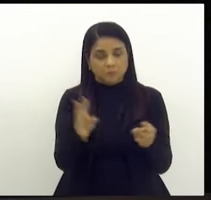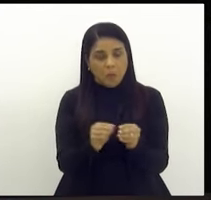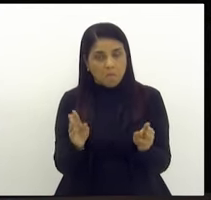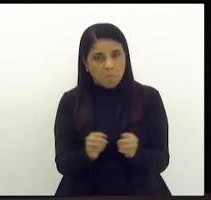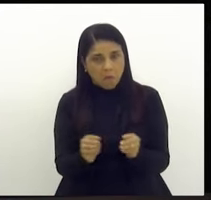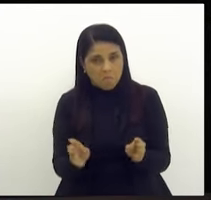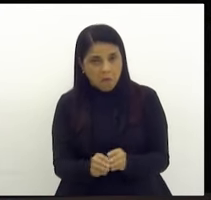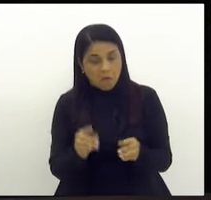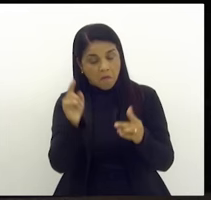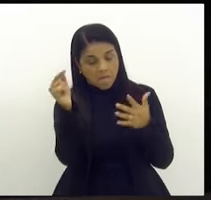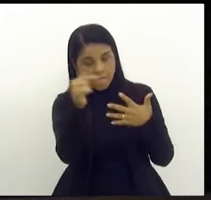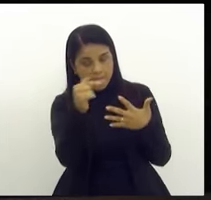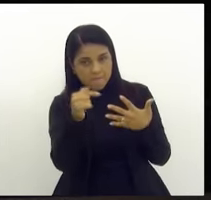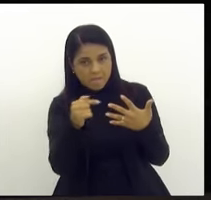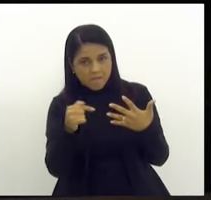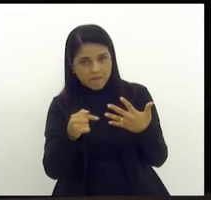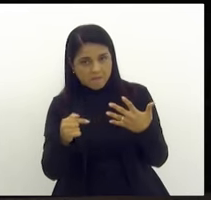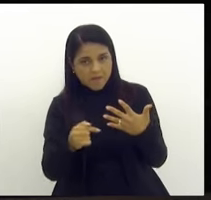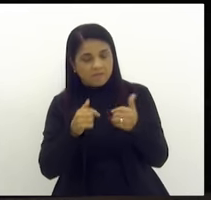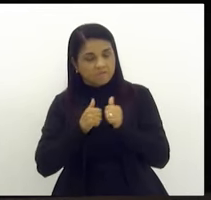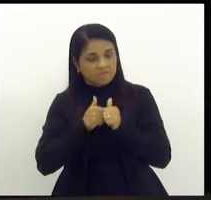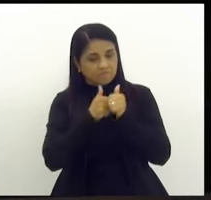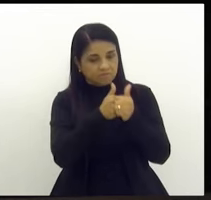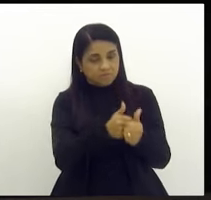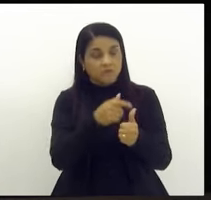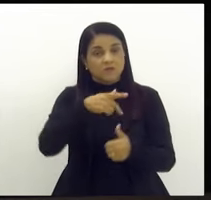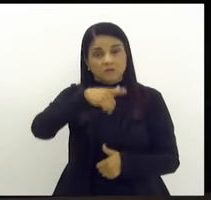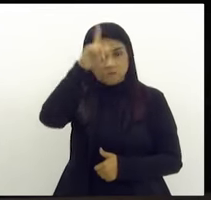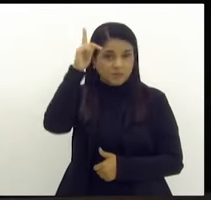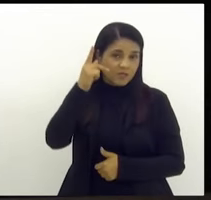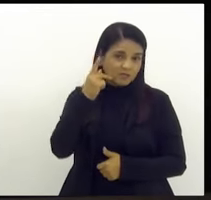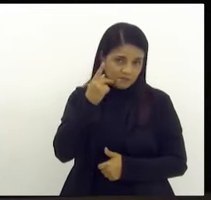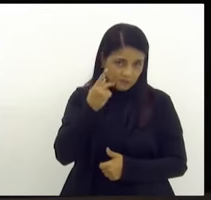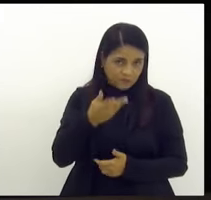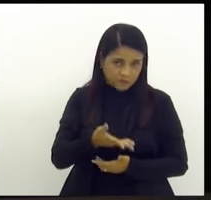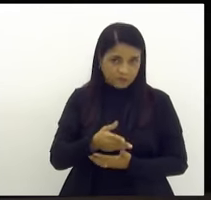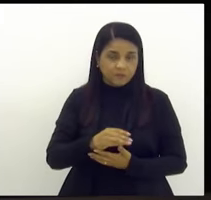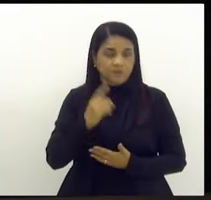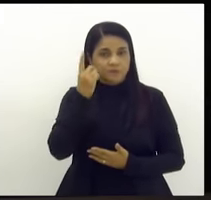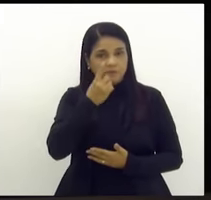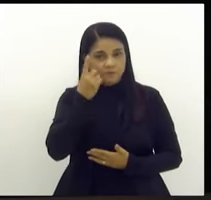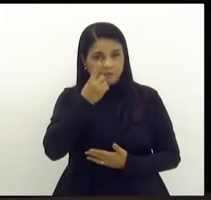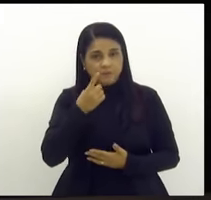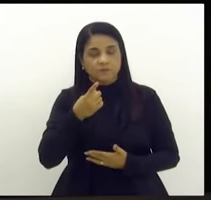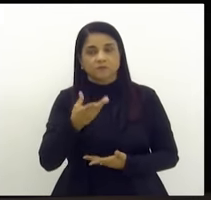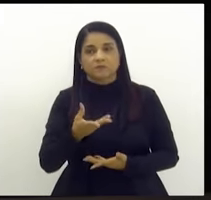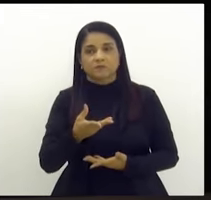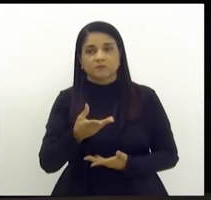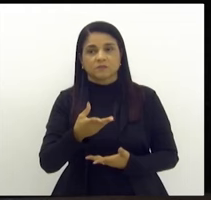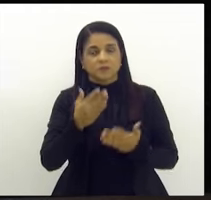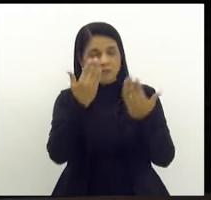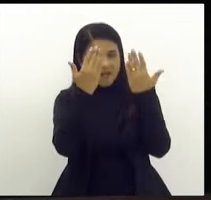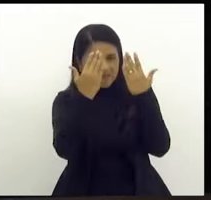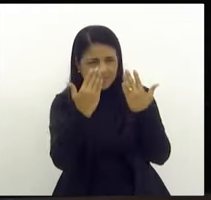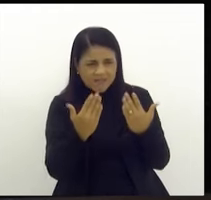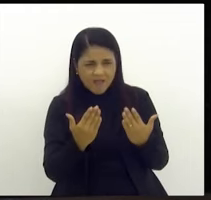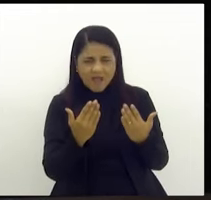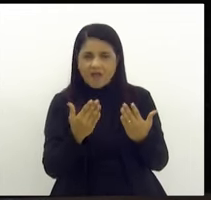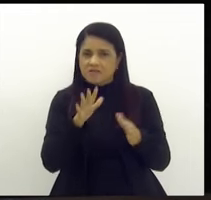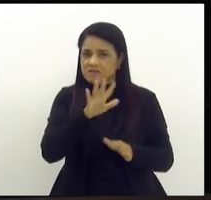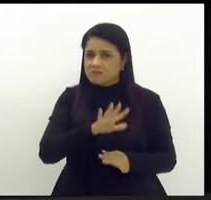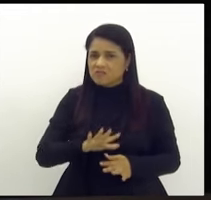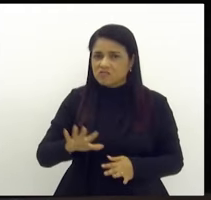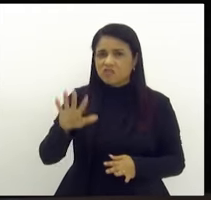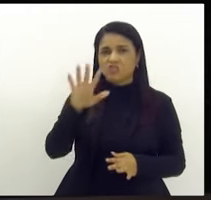ponderações e vou seguir a linha estabelecida pelo Deputado Luis Paulo de fazer aqui uma análise genérica